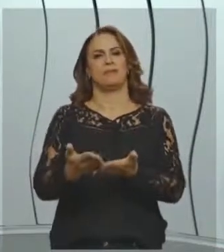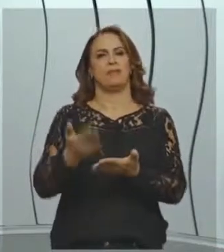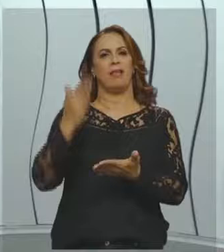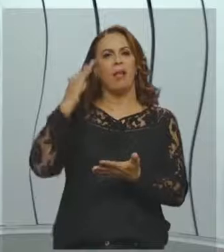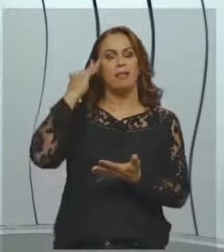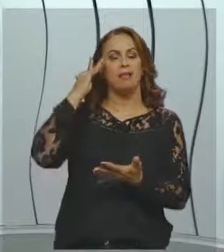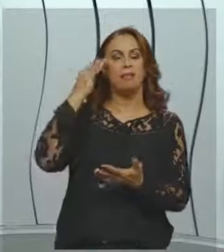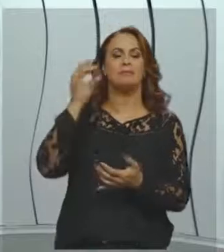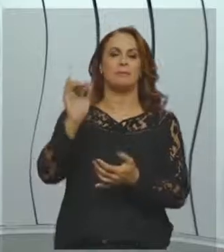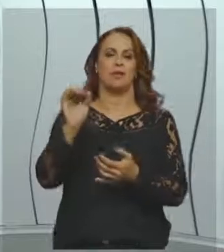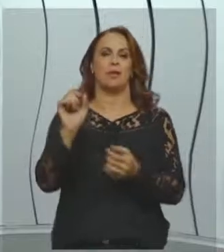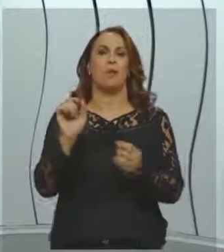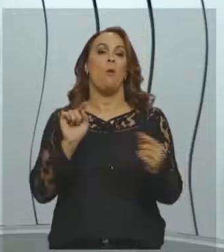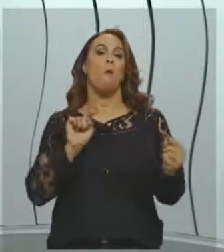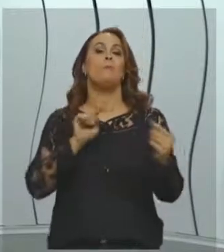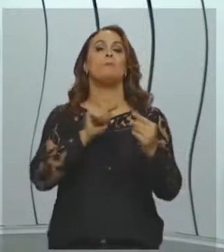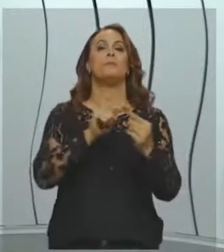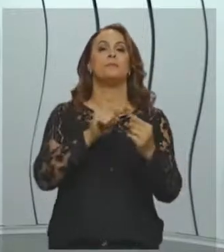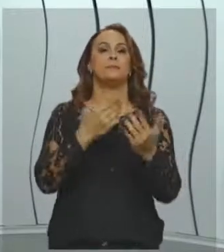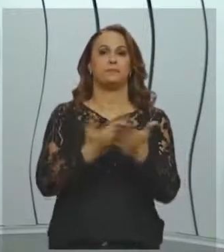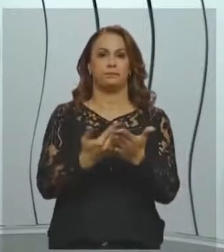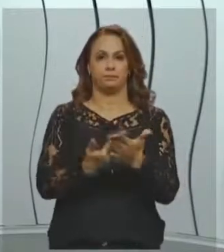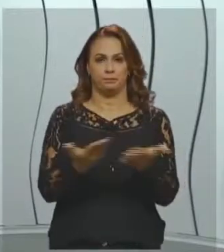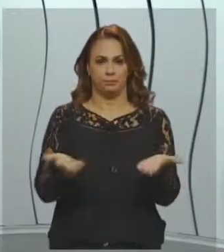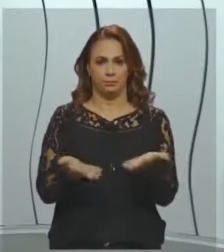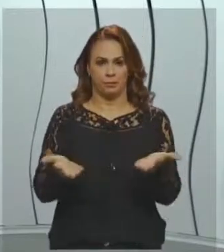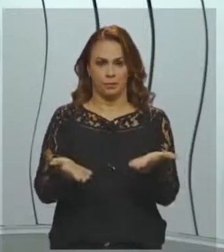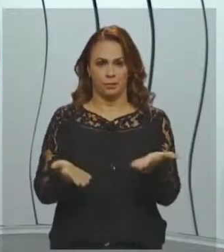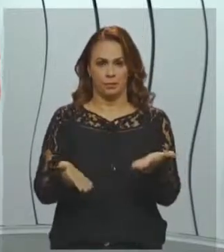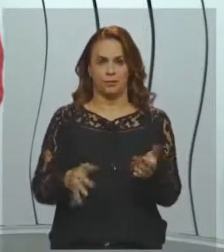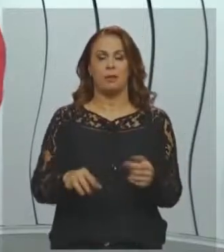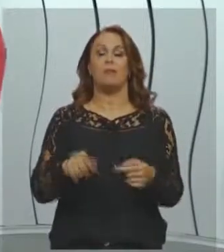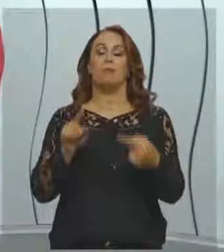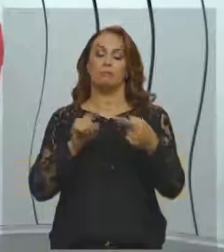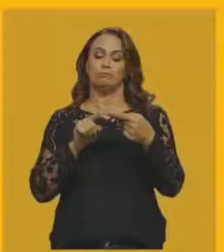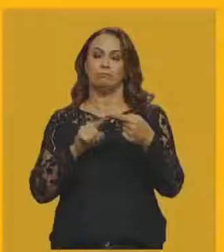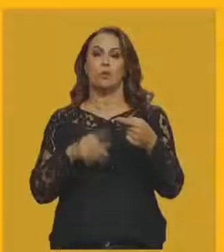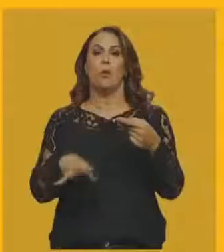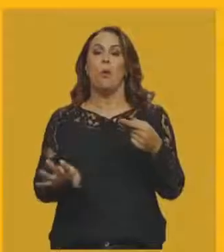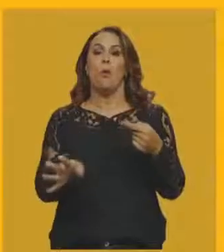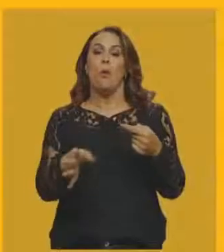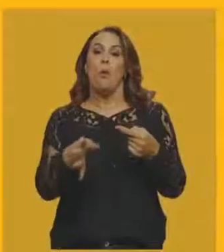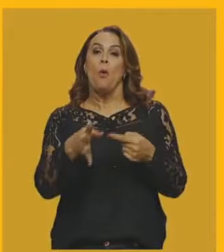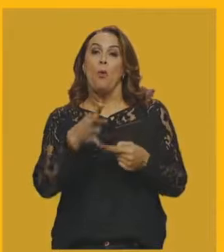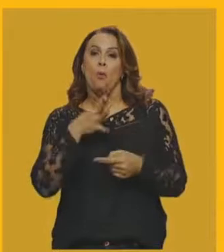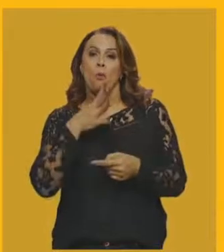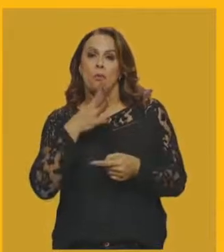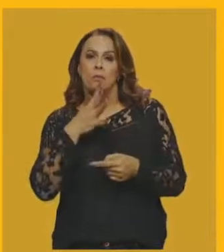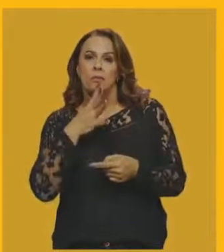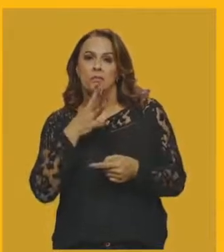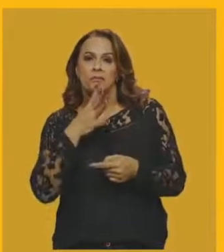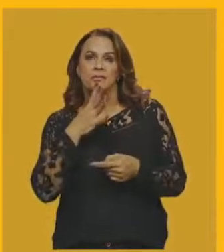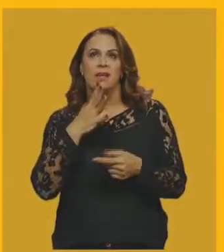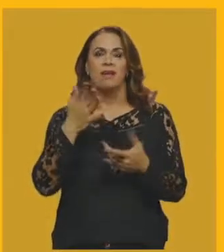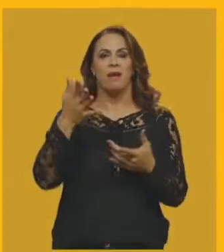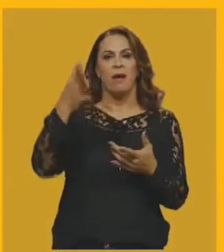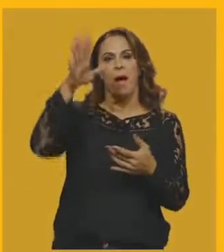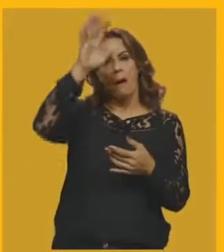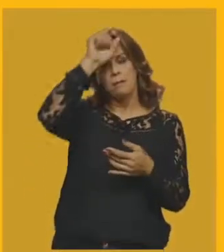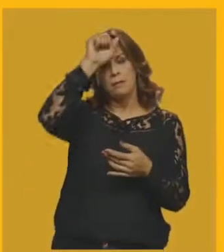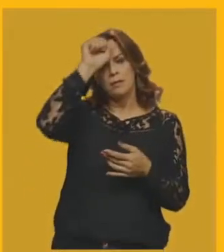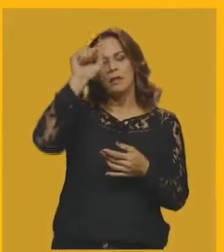e os objetivos da nossa aula. Conhecer as doenças causadas pelos micro-organismos patogênicos,